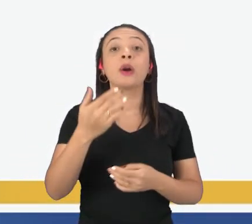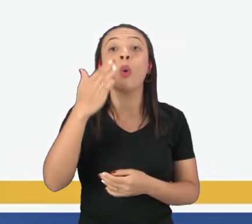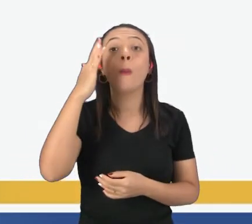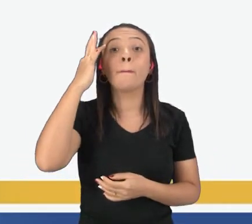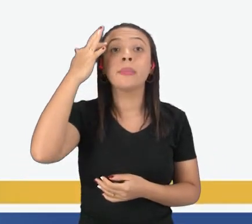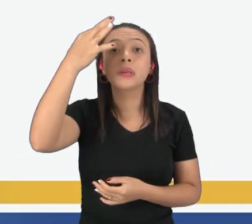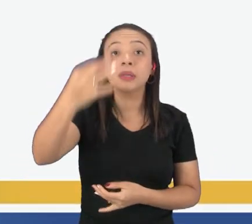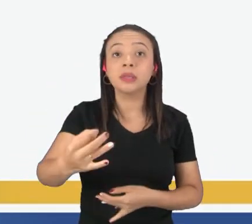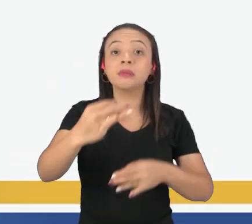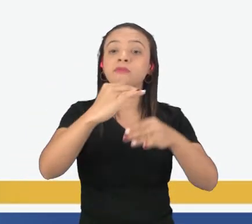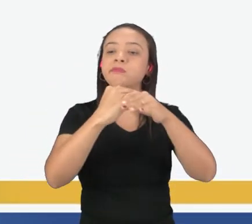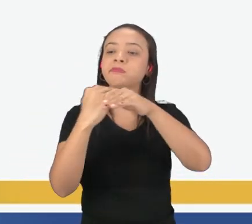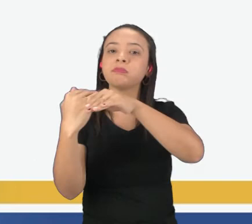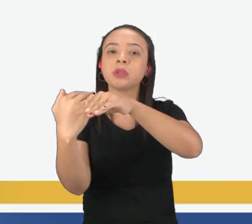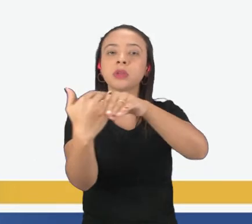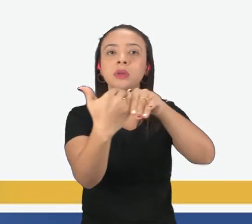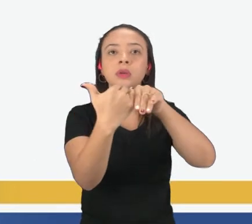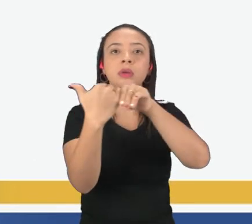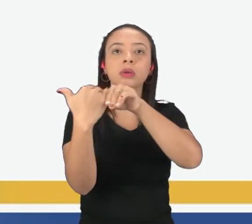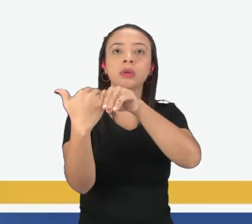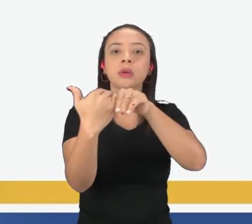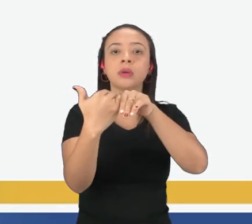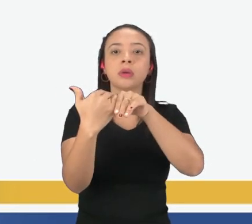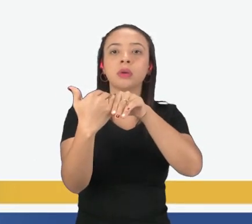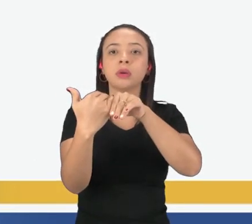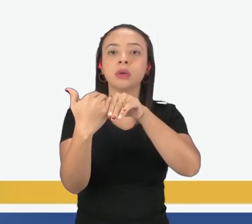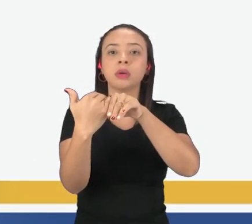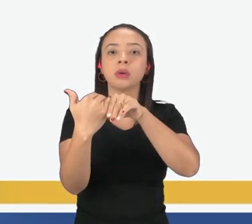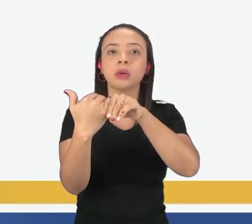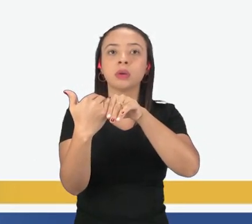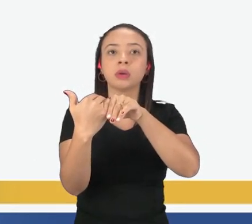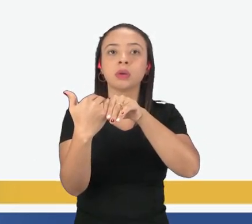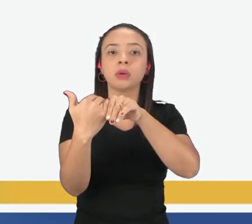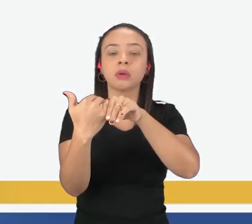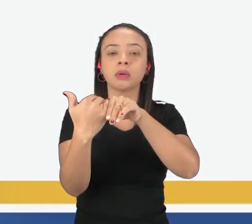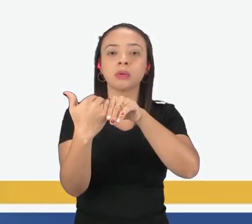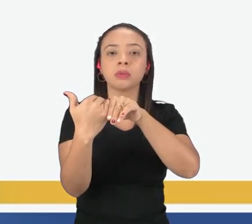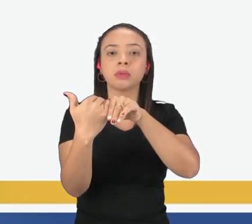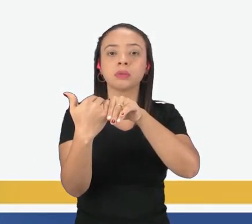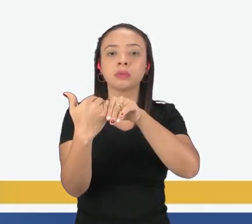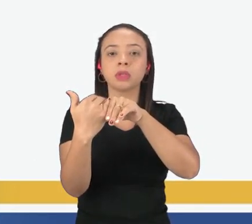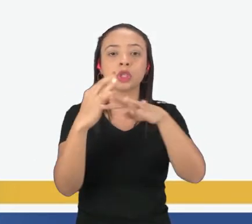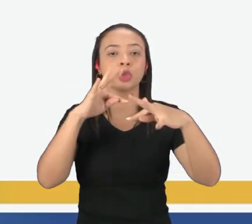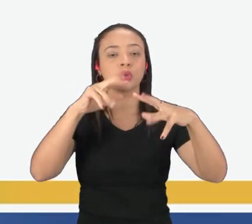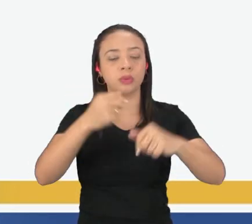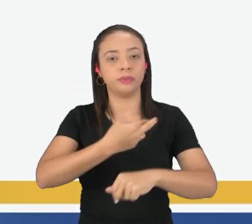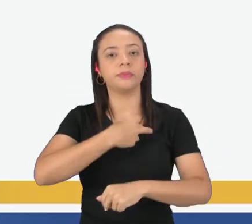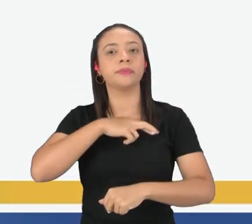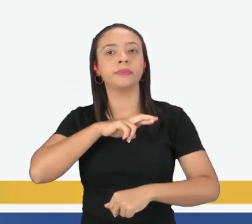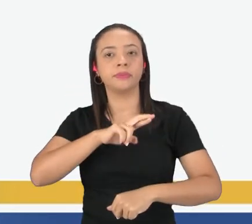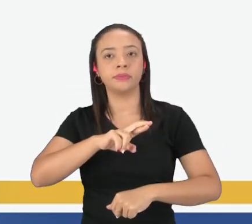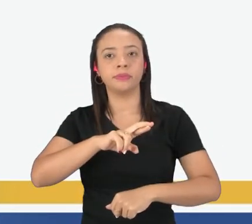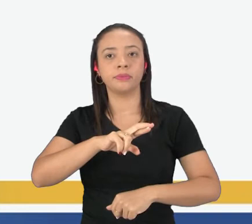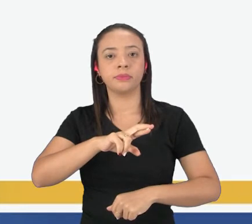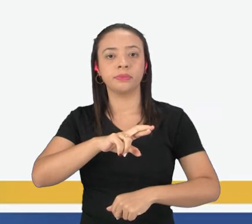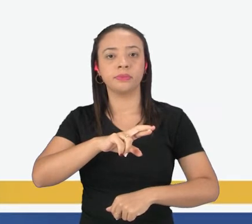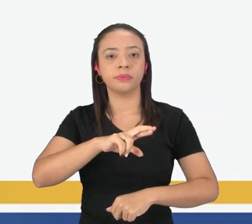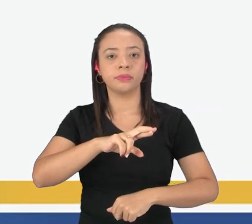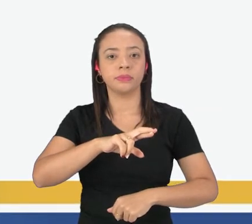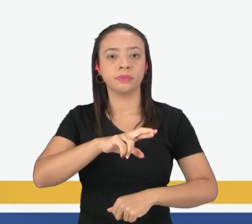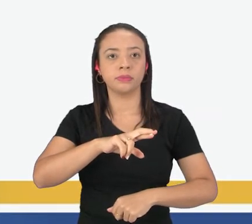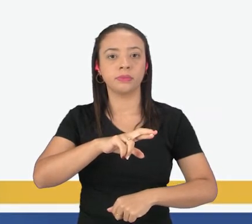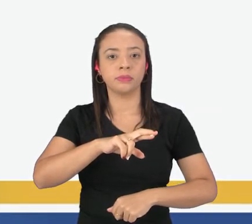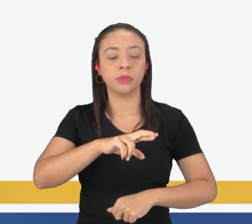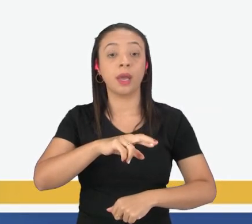as outras para querer ser o quê? Do mesmo nível. Do mesmo nível. Ninguém pode se